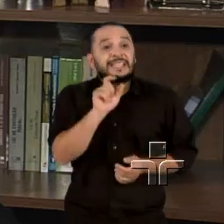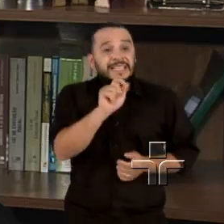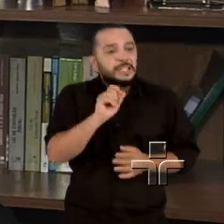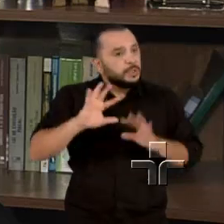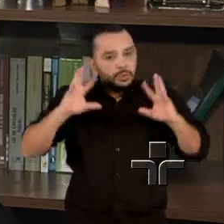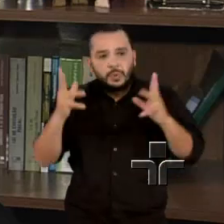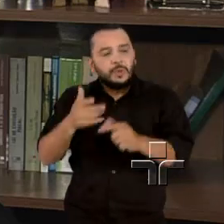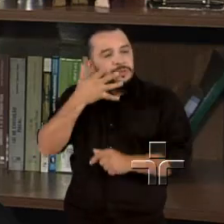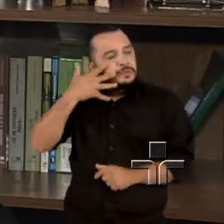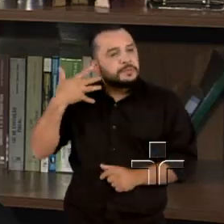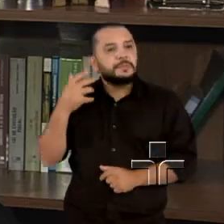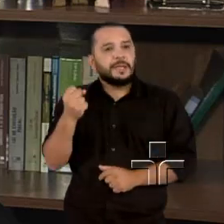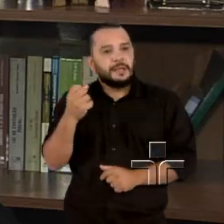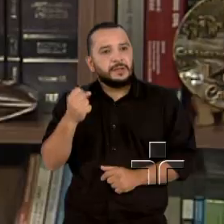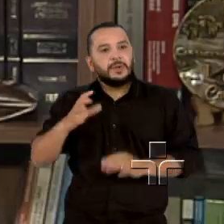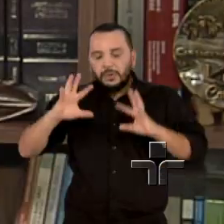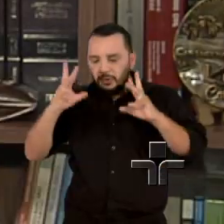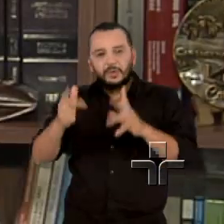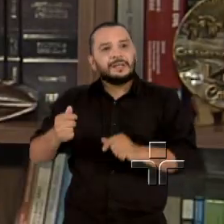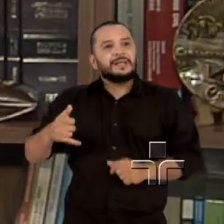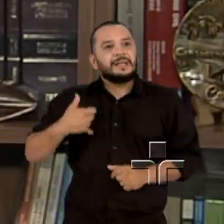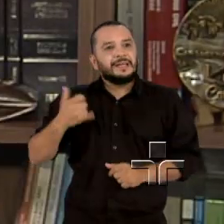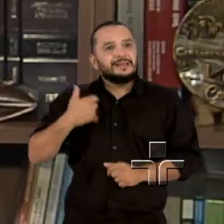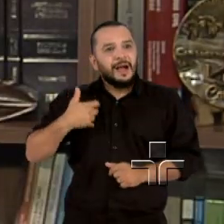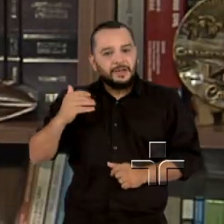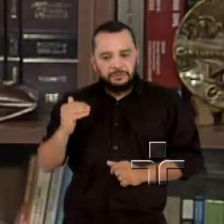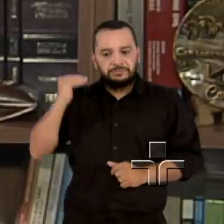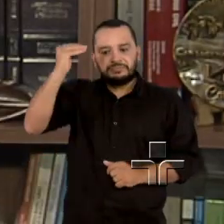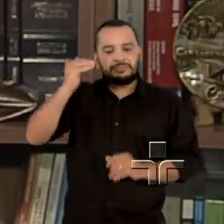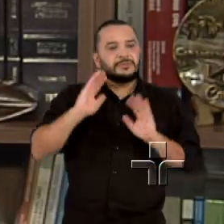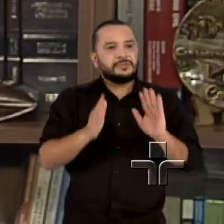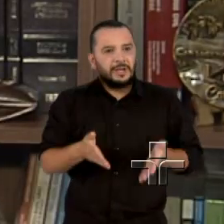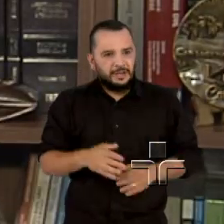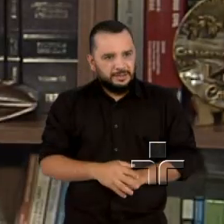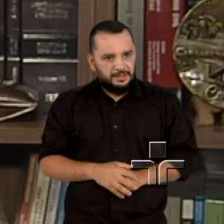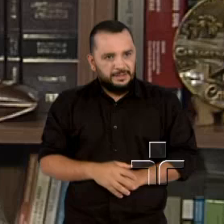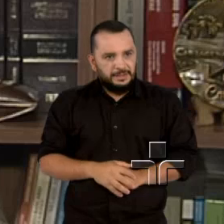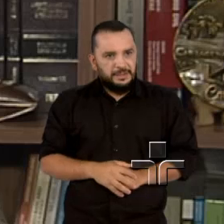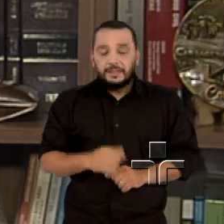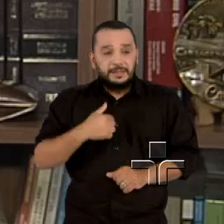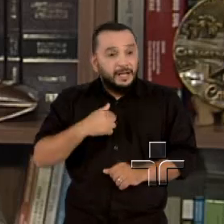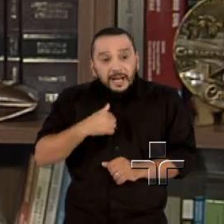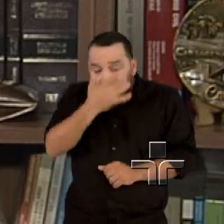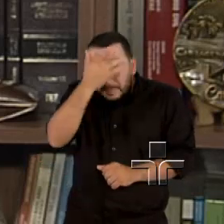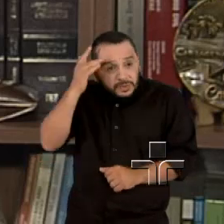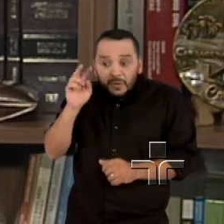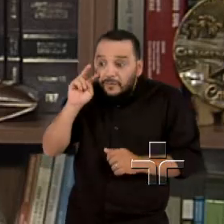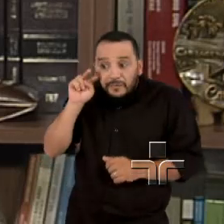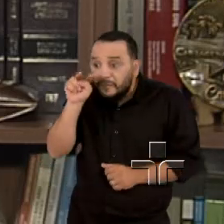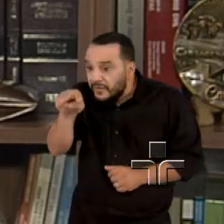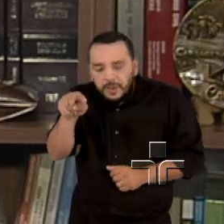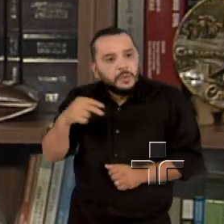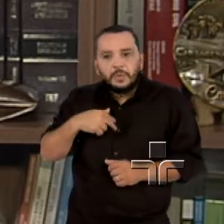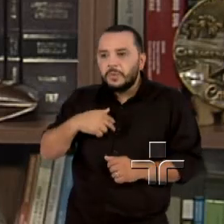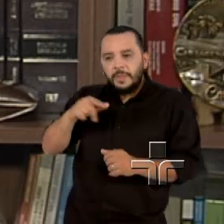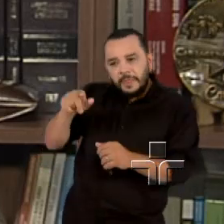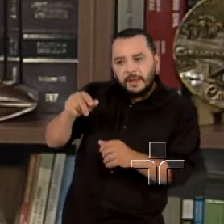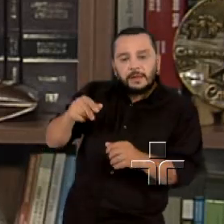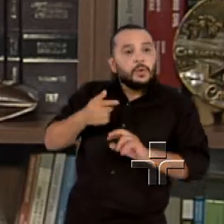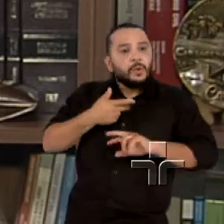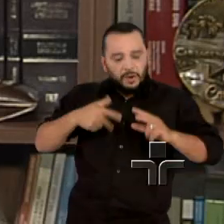todos brancos e todos de meia idade. Então nós tínhamos uma não identificação de culpados apresentada por um